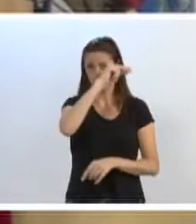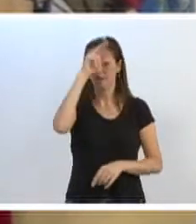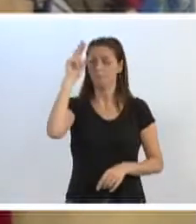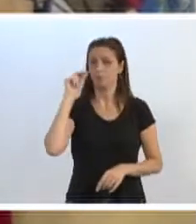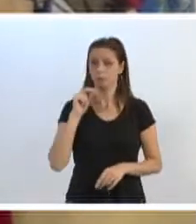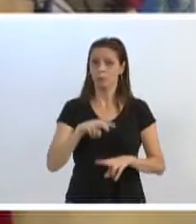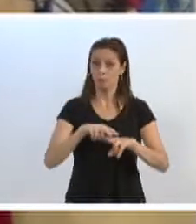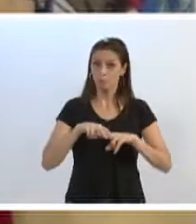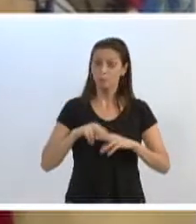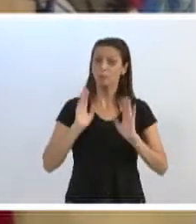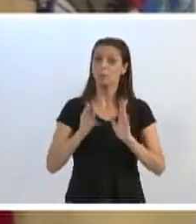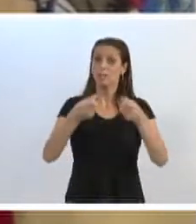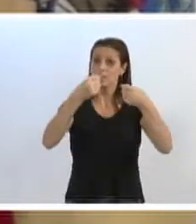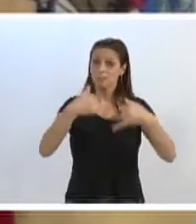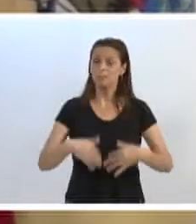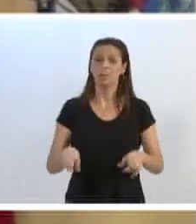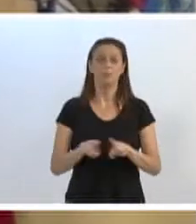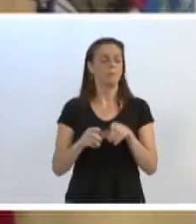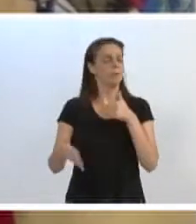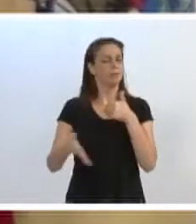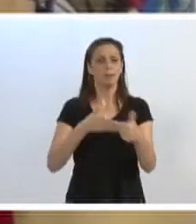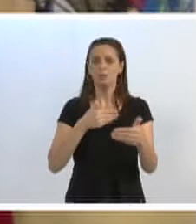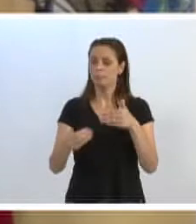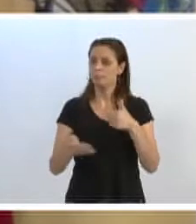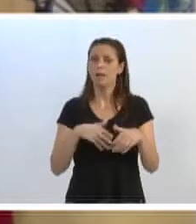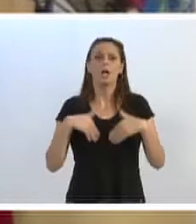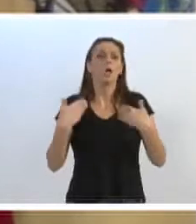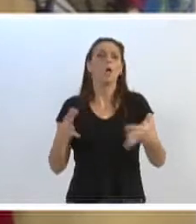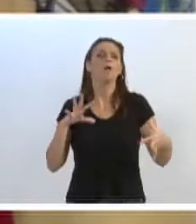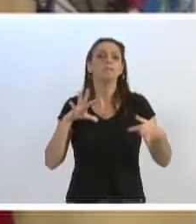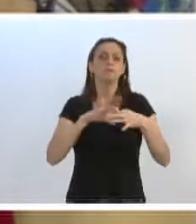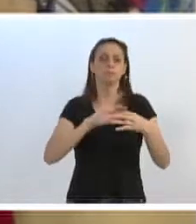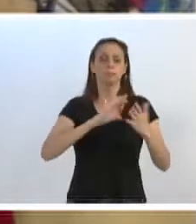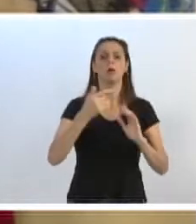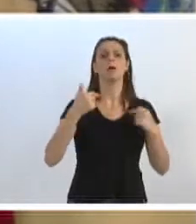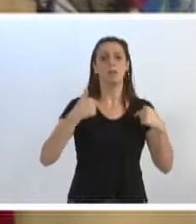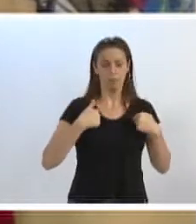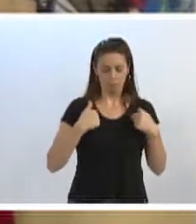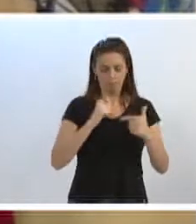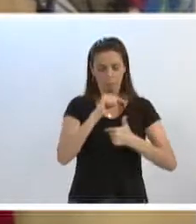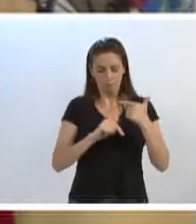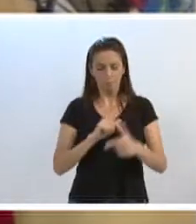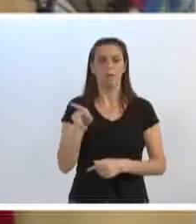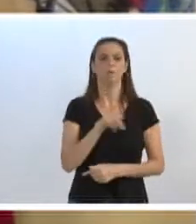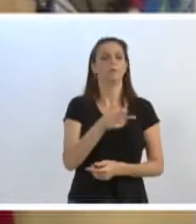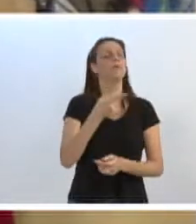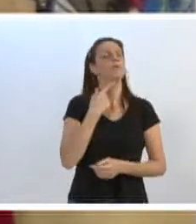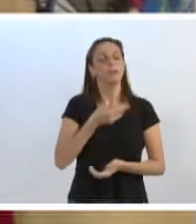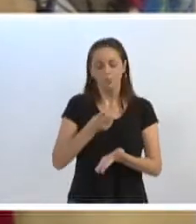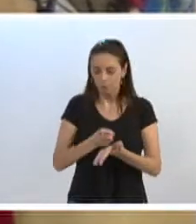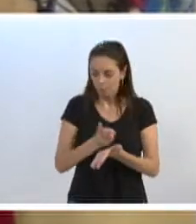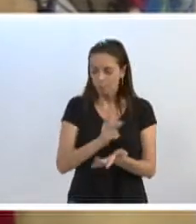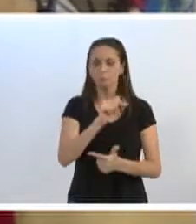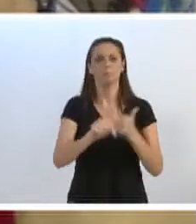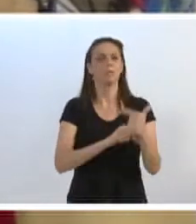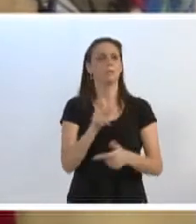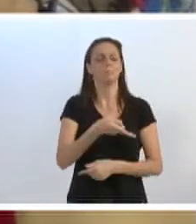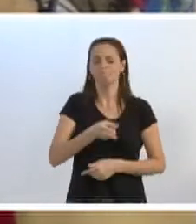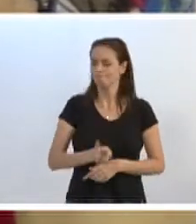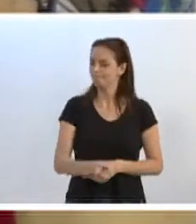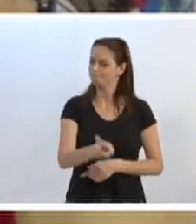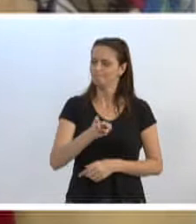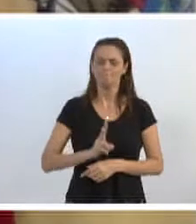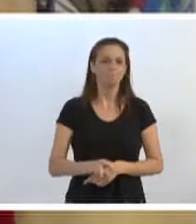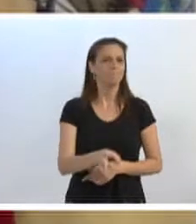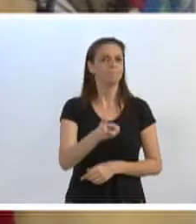já antecipo dizer que, independentemente das questões partidárias, sou professor, quero continuar sendo professor sempre, quero